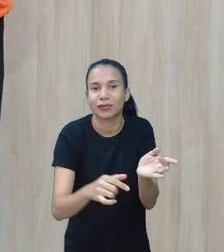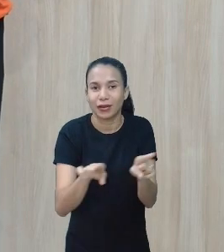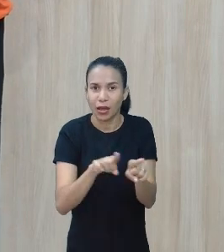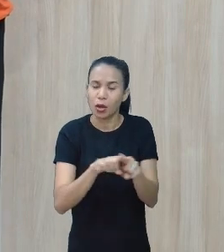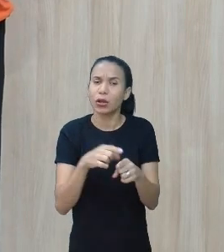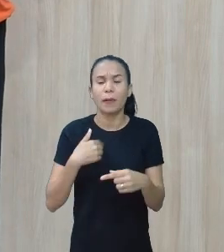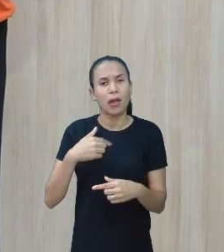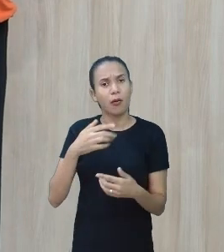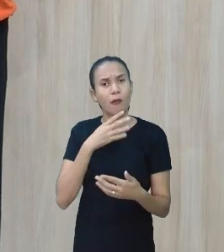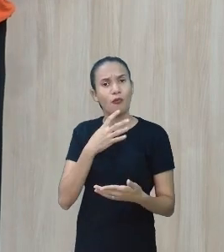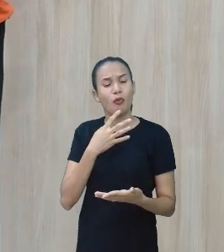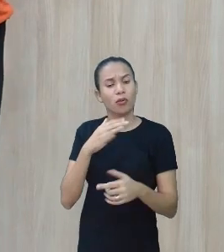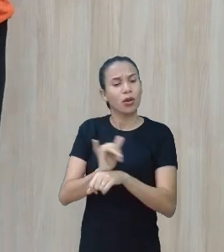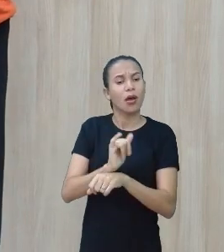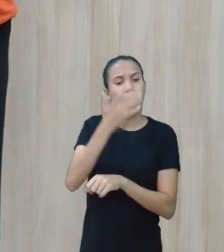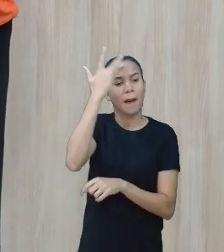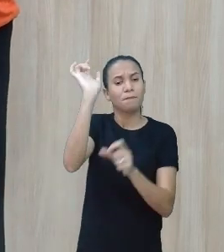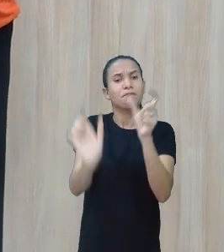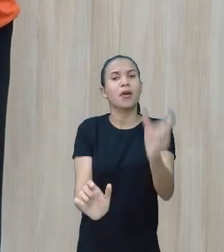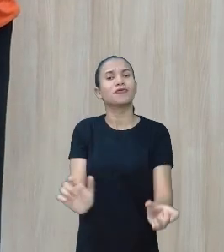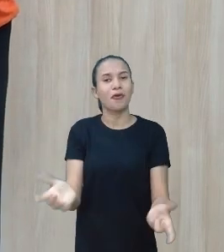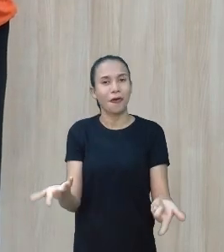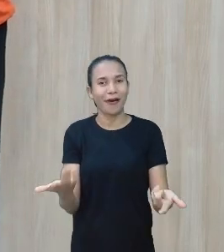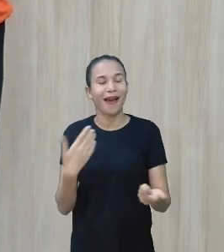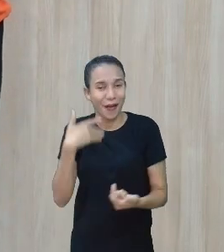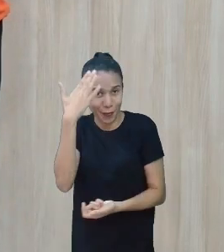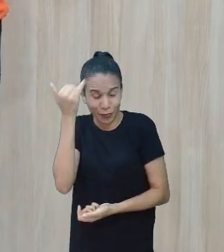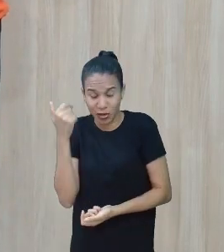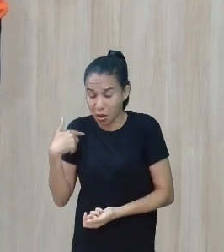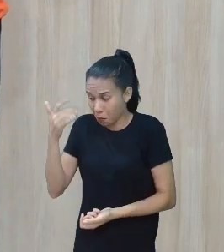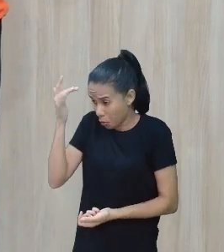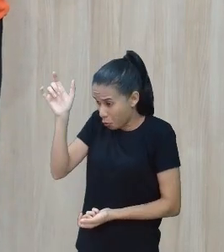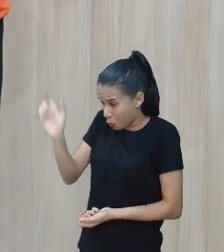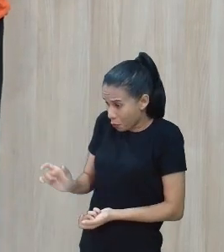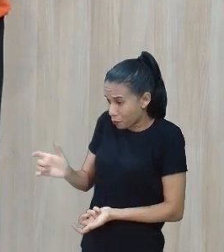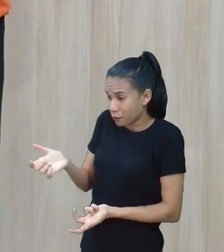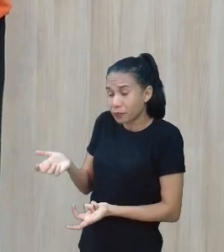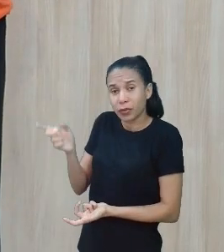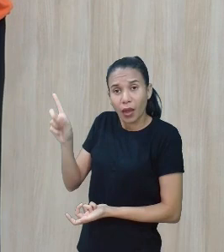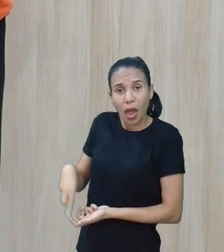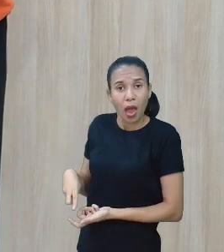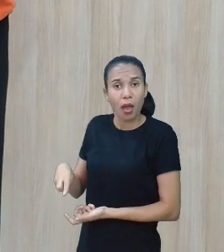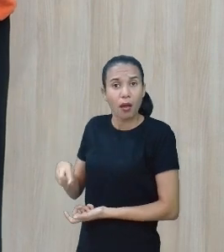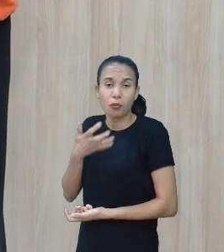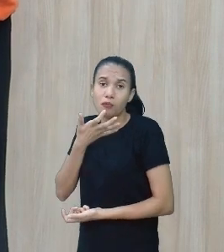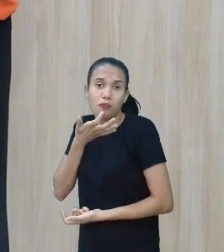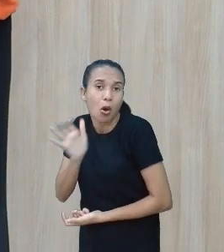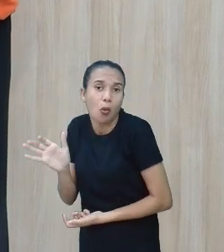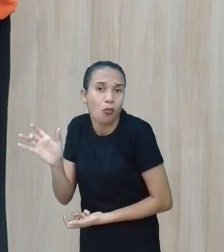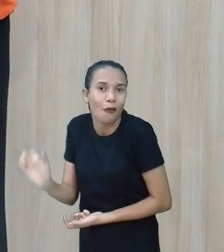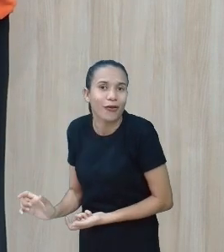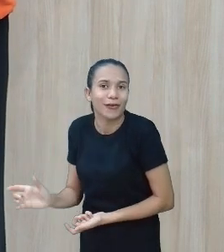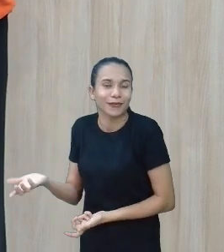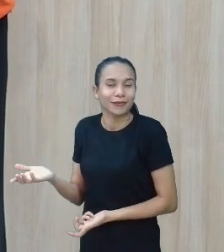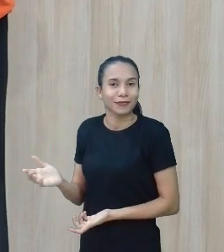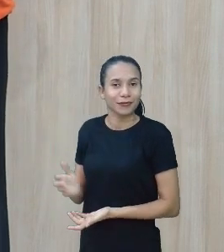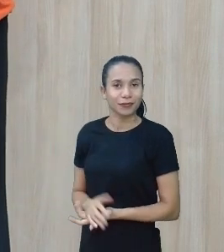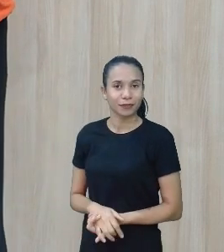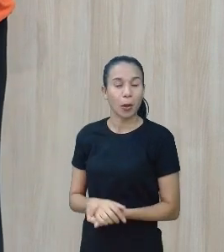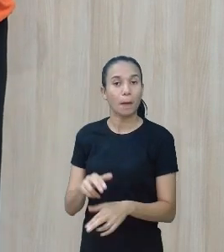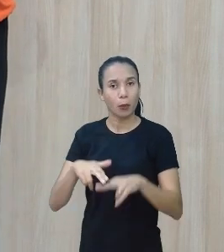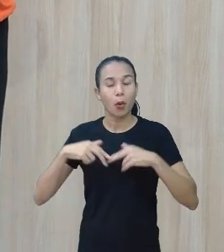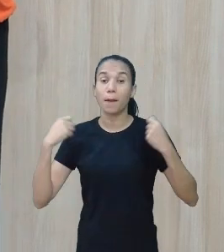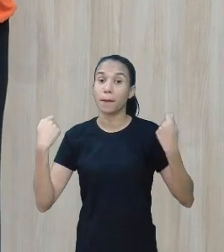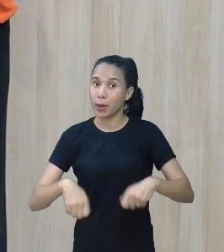conheço o meu interlocutor. Eu também sei que esse outro que está do outro lado é alguém desconhecido. Então, aí